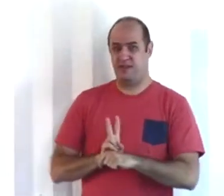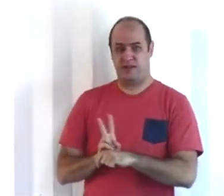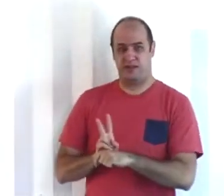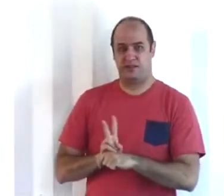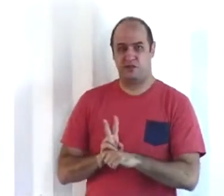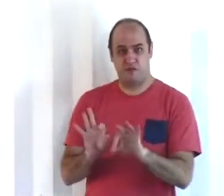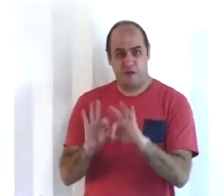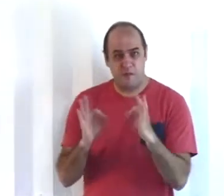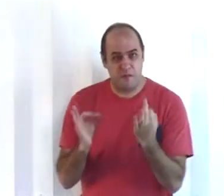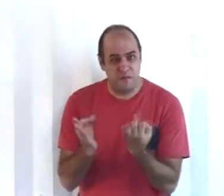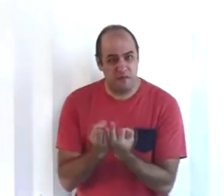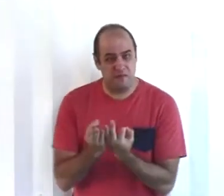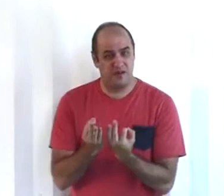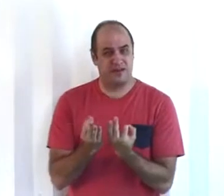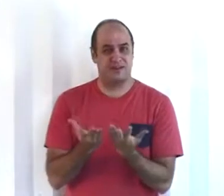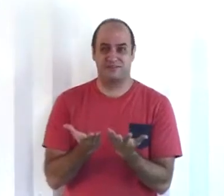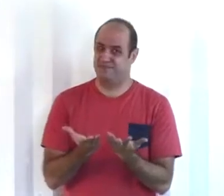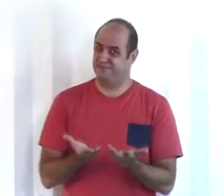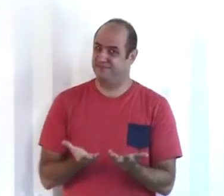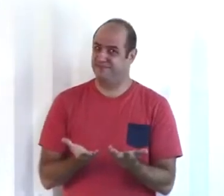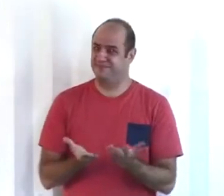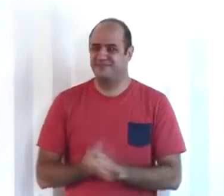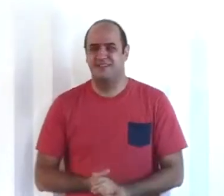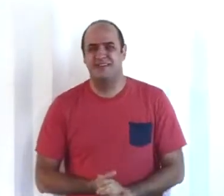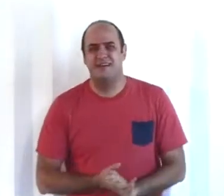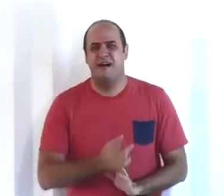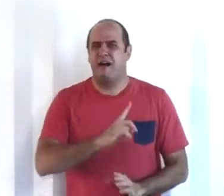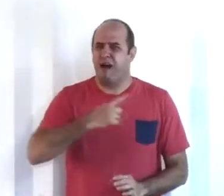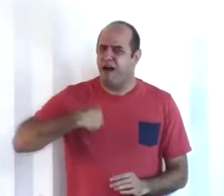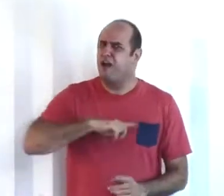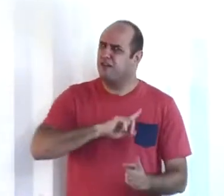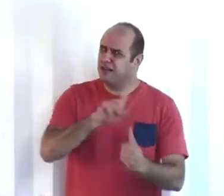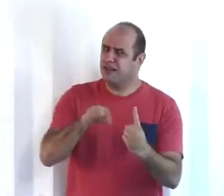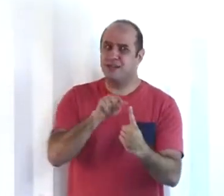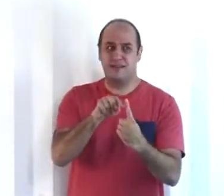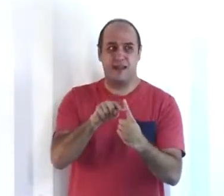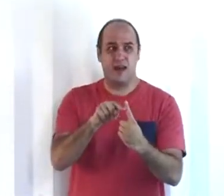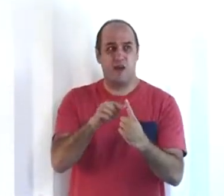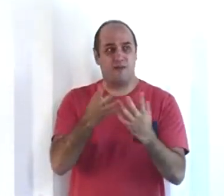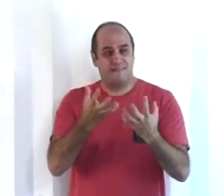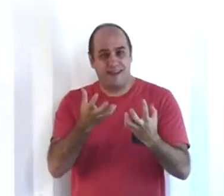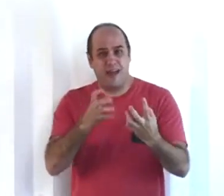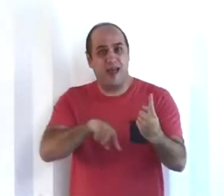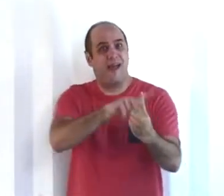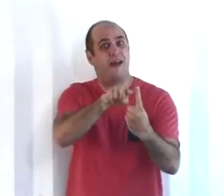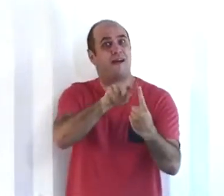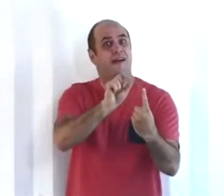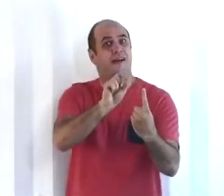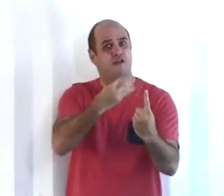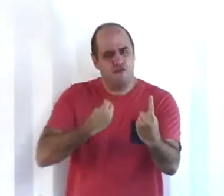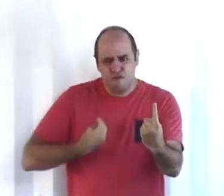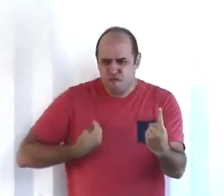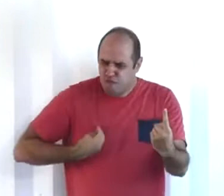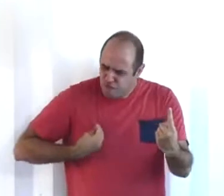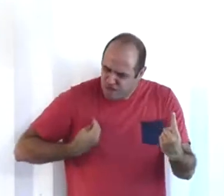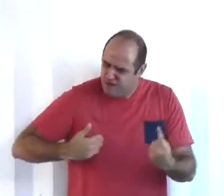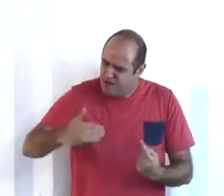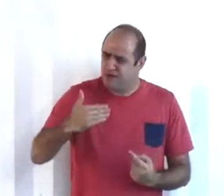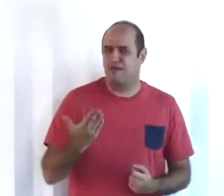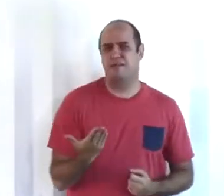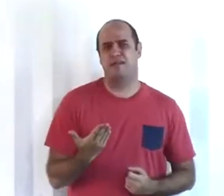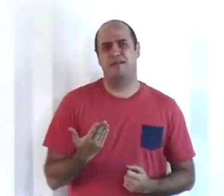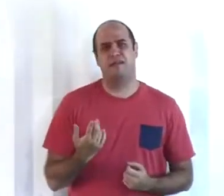família? Nós estamos vivendo um tempo que o nosso ideal é nos mantermos vivos, porque talvez não